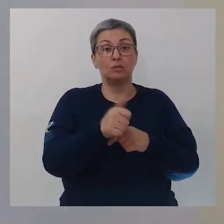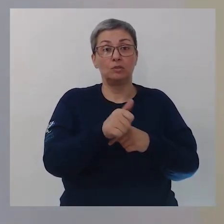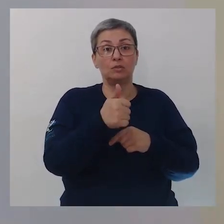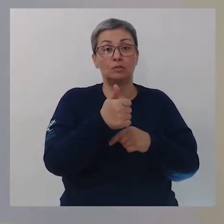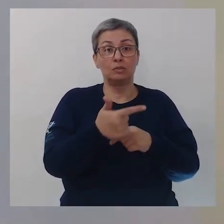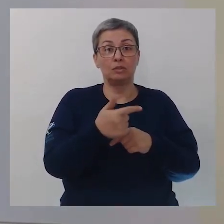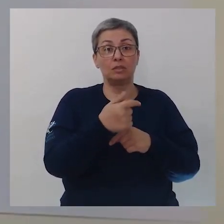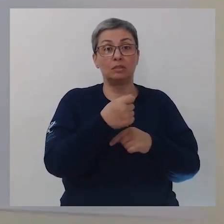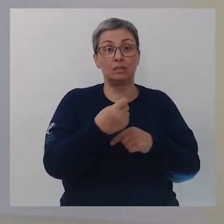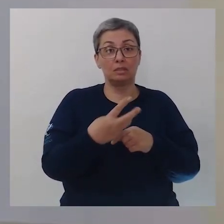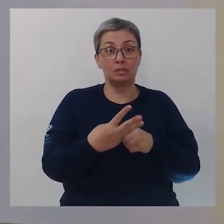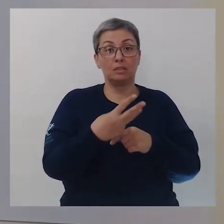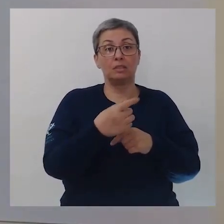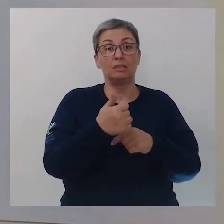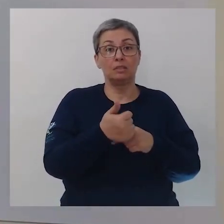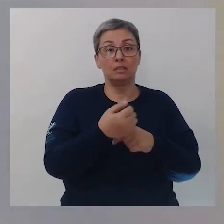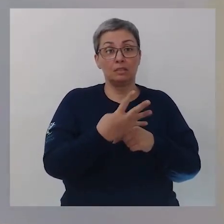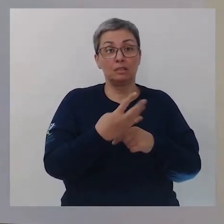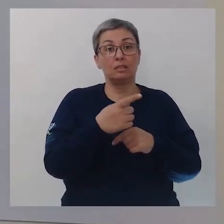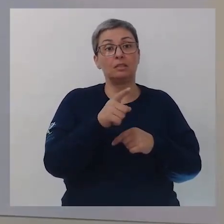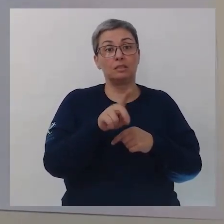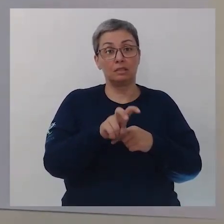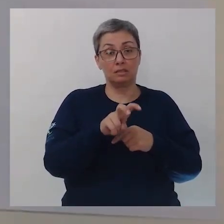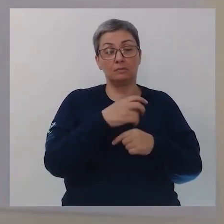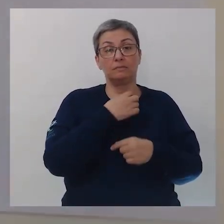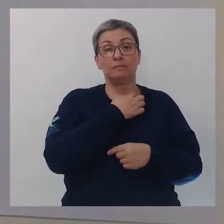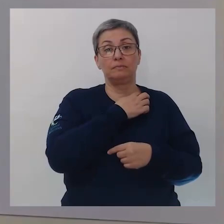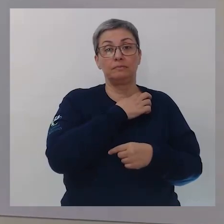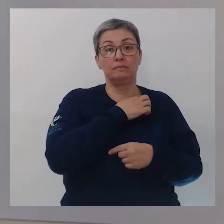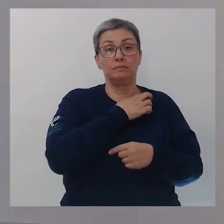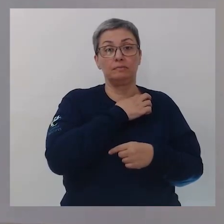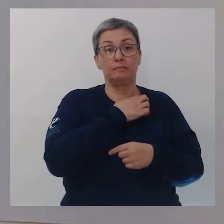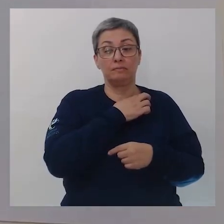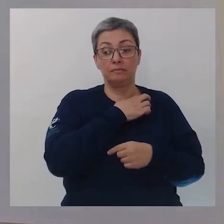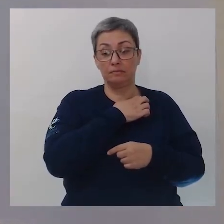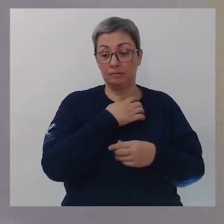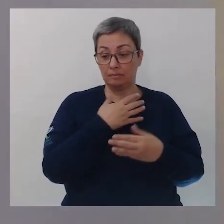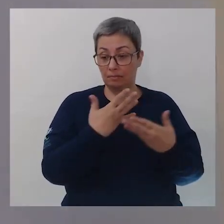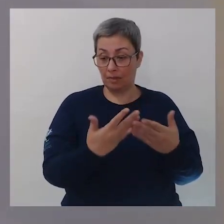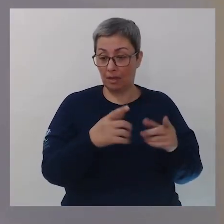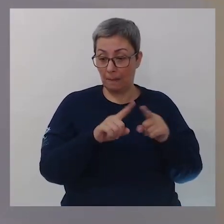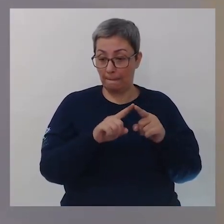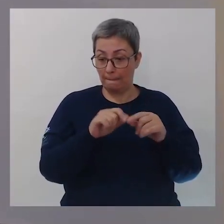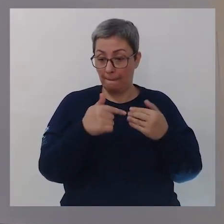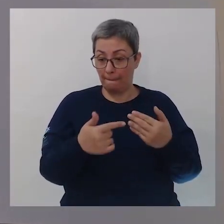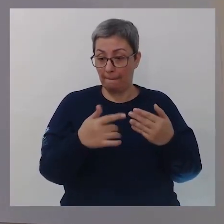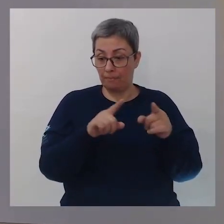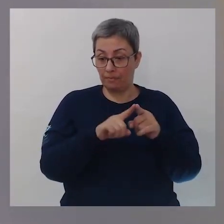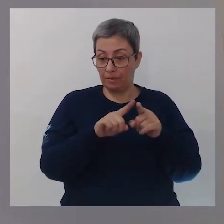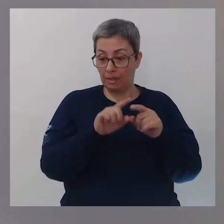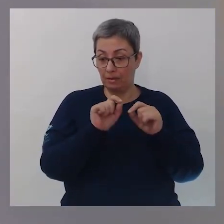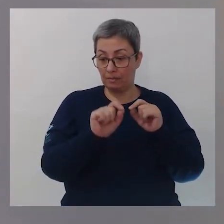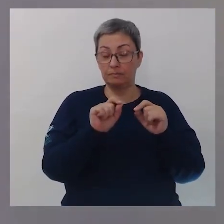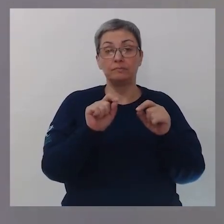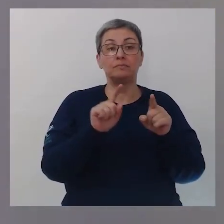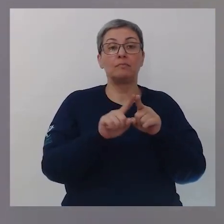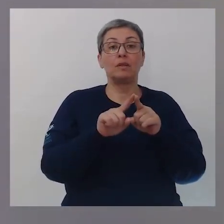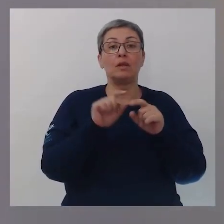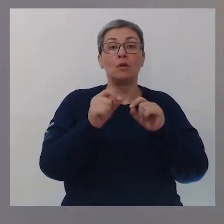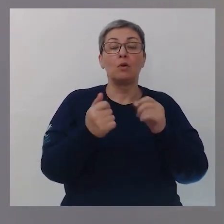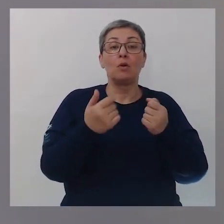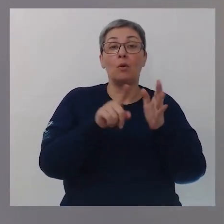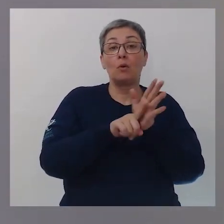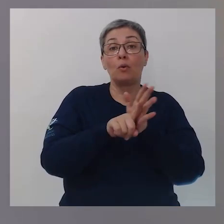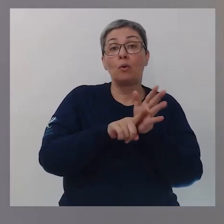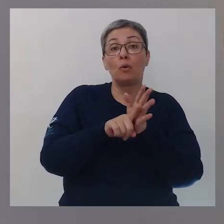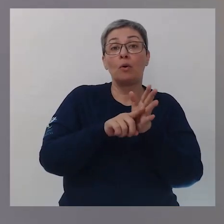11, 12, 13, 14 e 15. Certo? E quando nós fizemos a pesquisa, nós oferecemos para